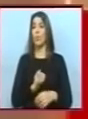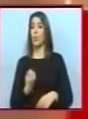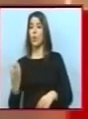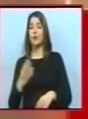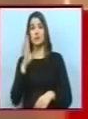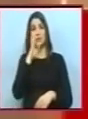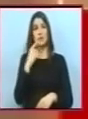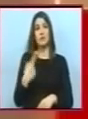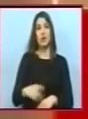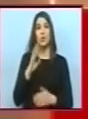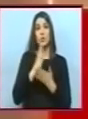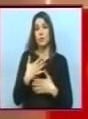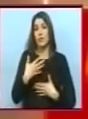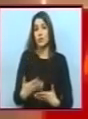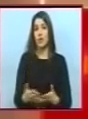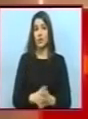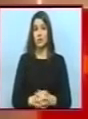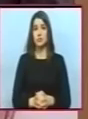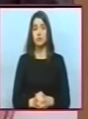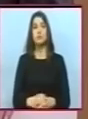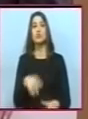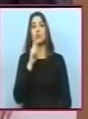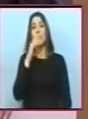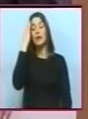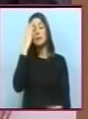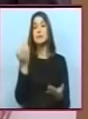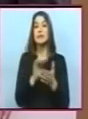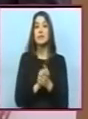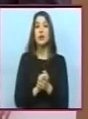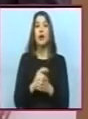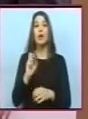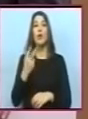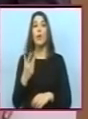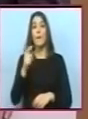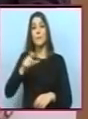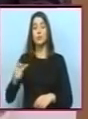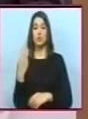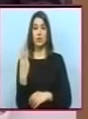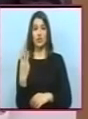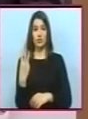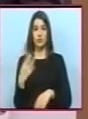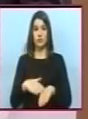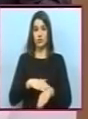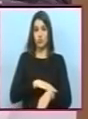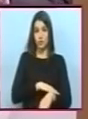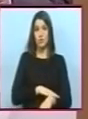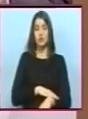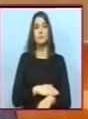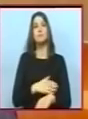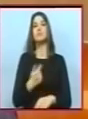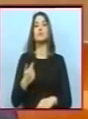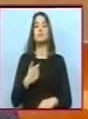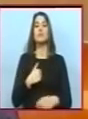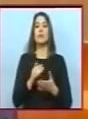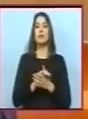de última vontade. Mas pode ser o Cabeça de Casal ou três declarantes. Não é? E, portanto, e nessa medida, o Cabeça de Casal